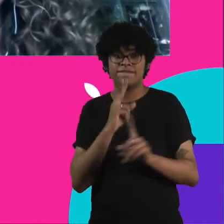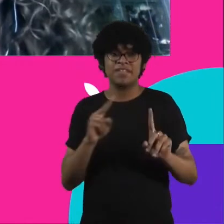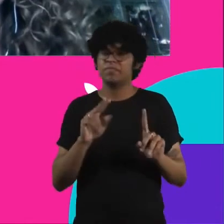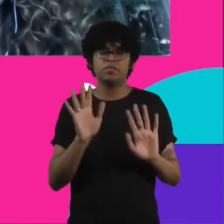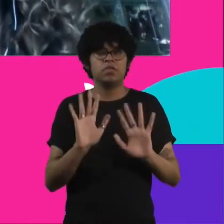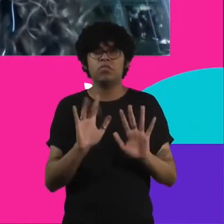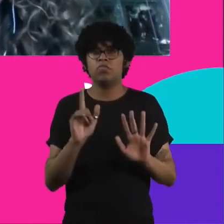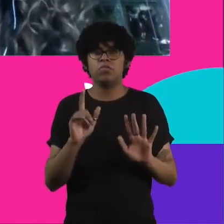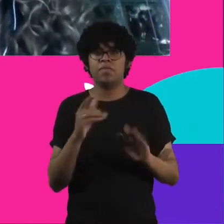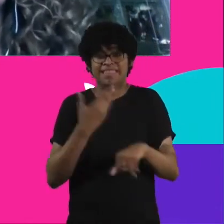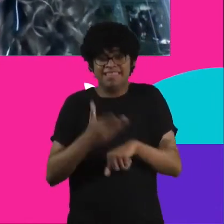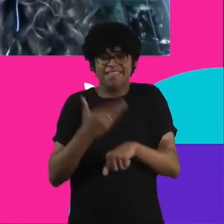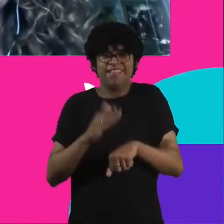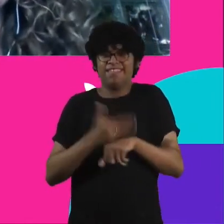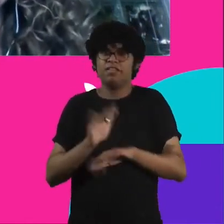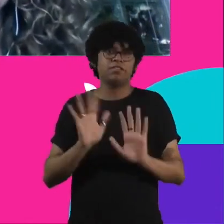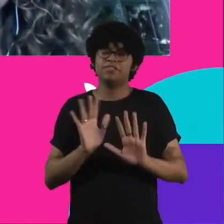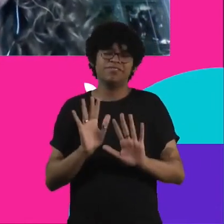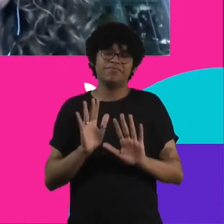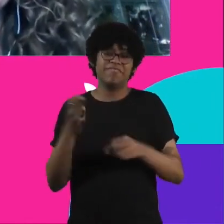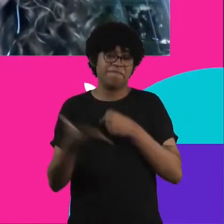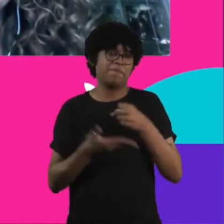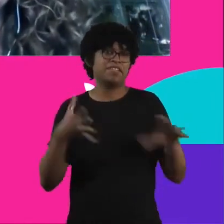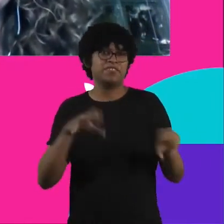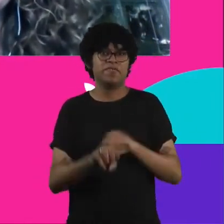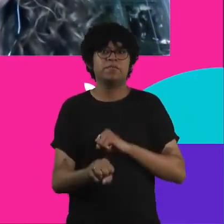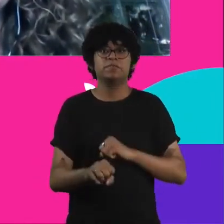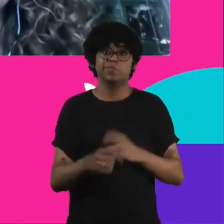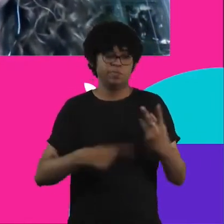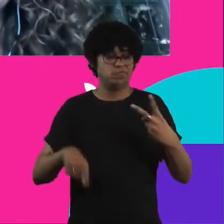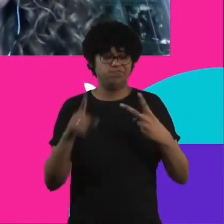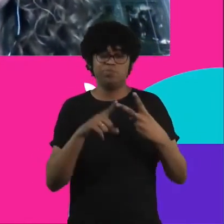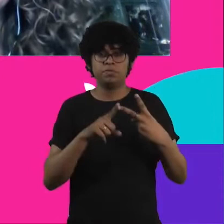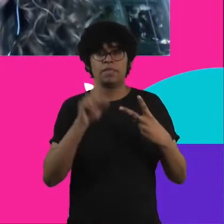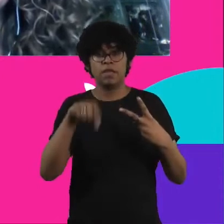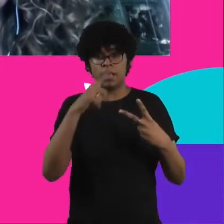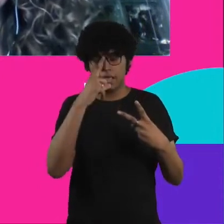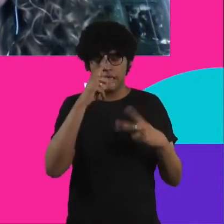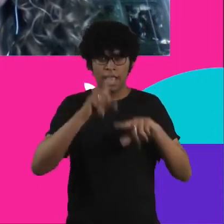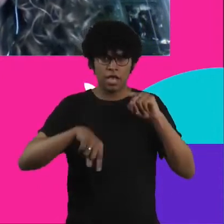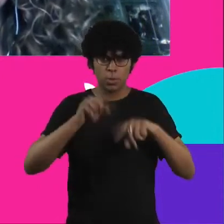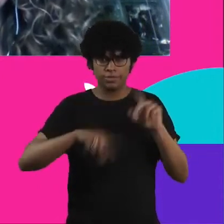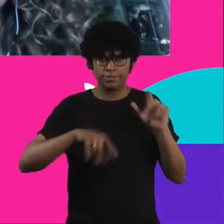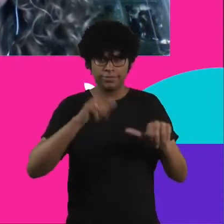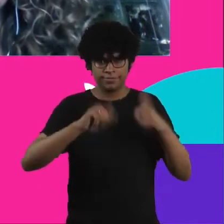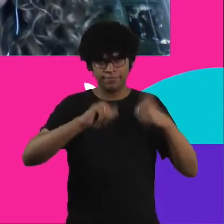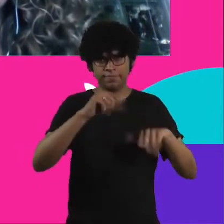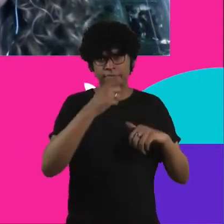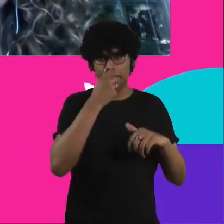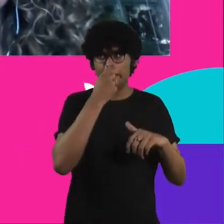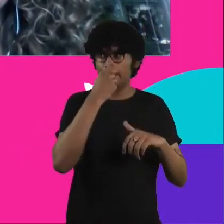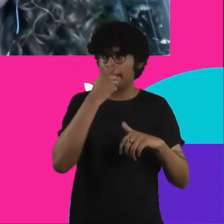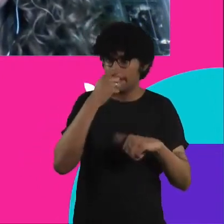treinado, preparado para isso na nossa formação base. O segundo pilar, ele é sobre recursos analíticos. Então, a gente vai falar de